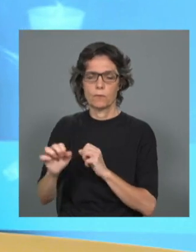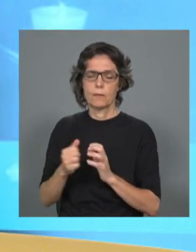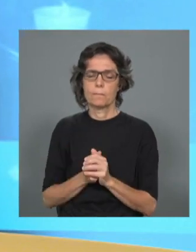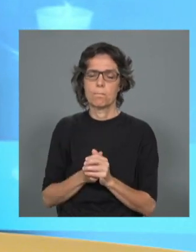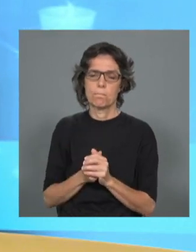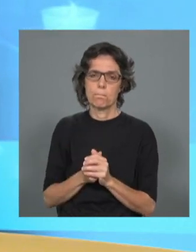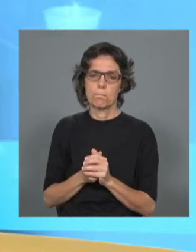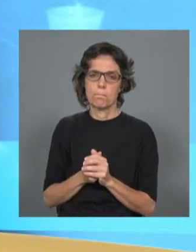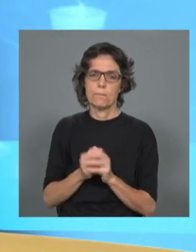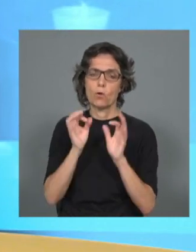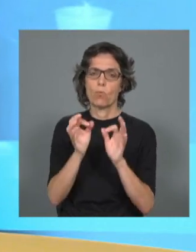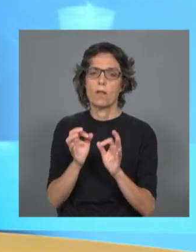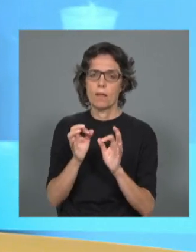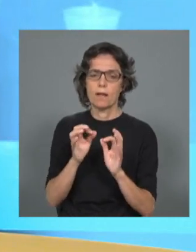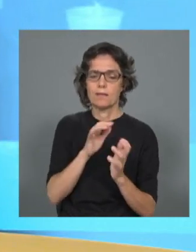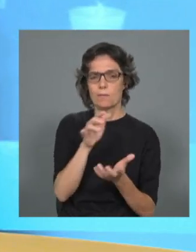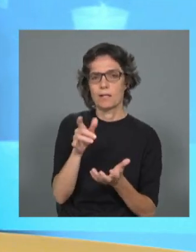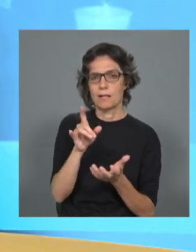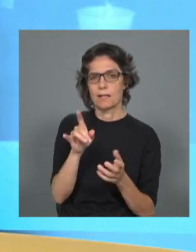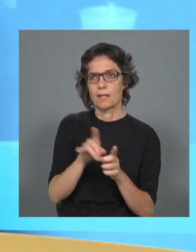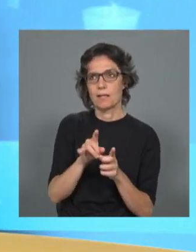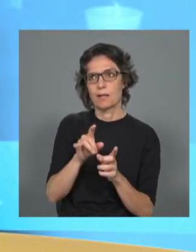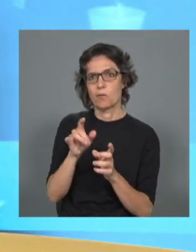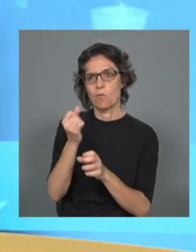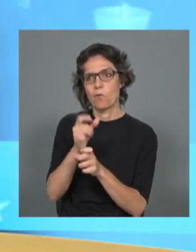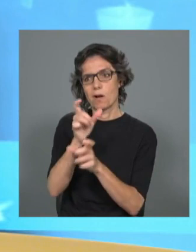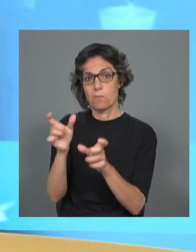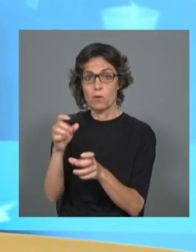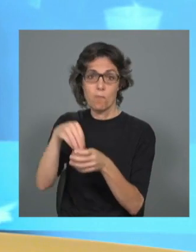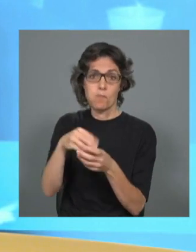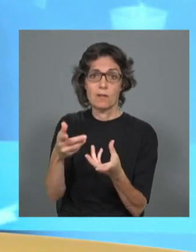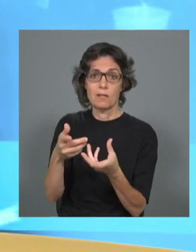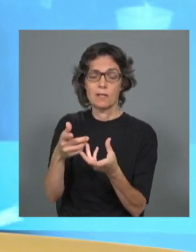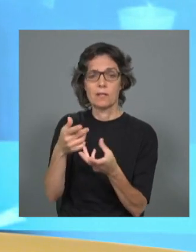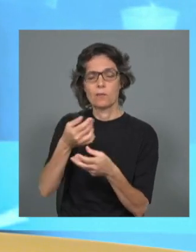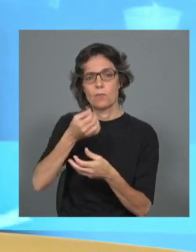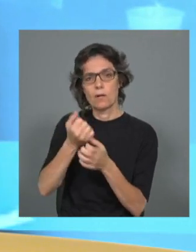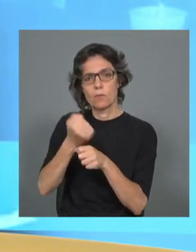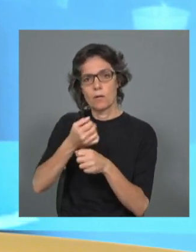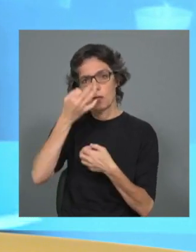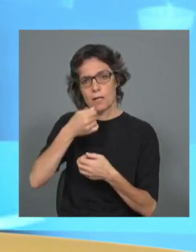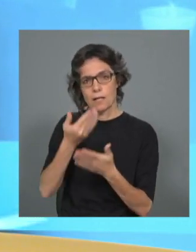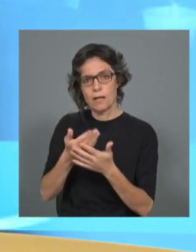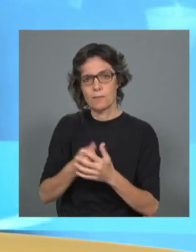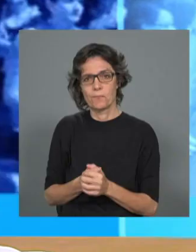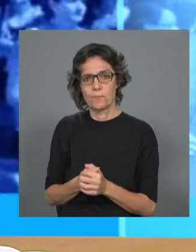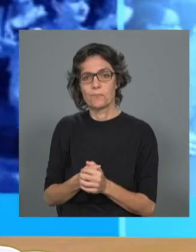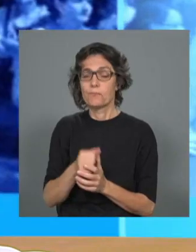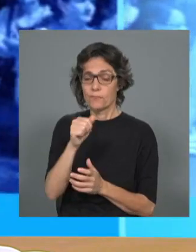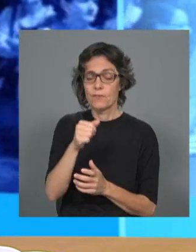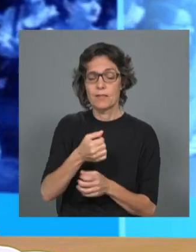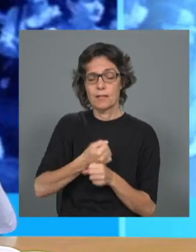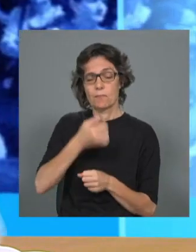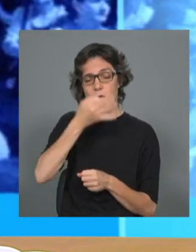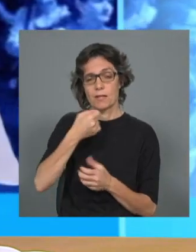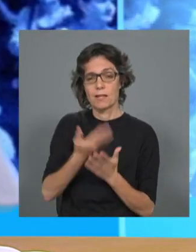dos trabalhadores, dignificar o trabalho, como desde logo o tema do Congresso indica. O tema dignificar o